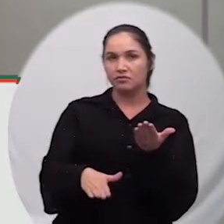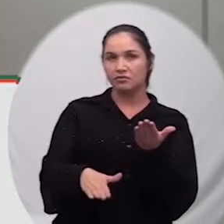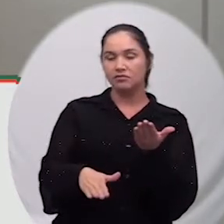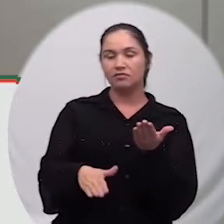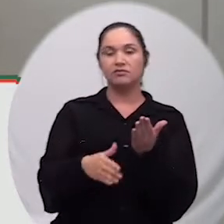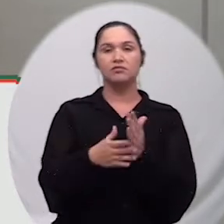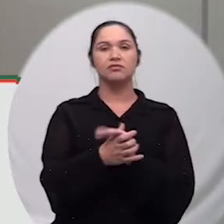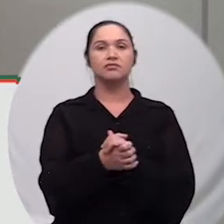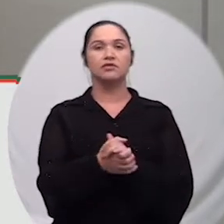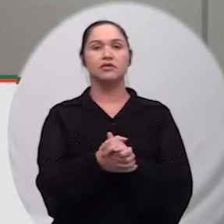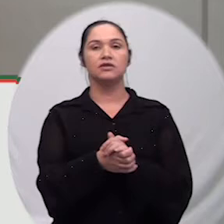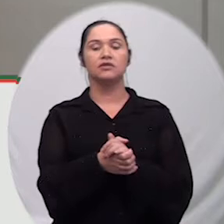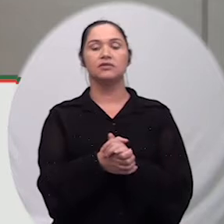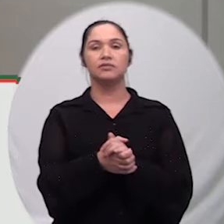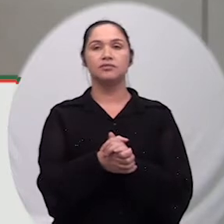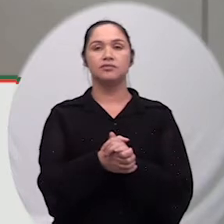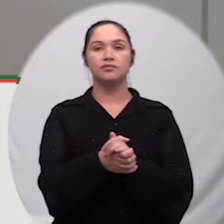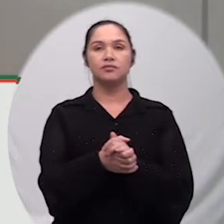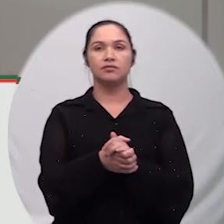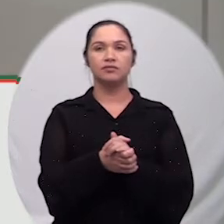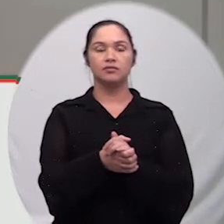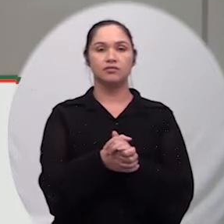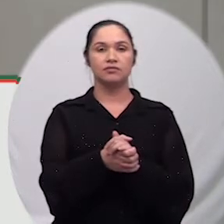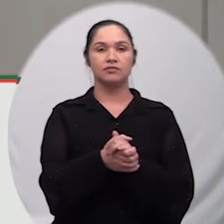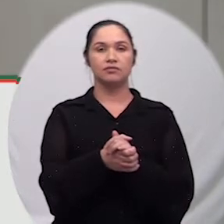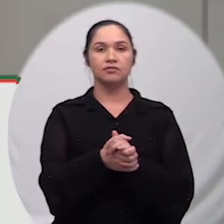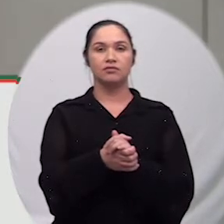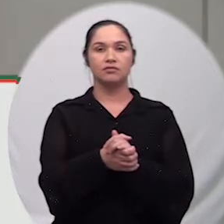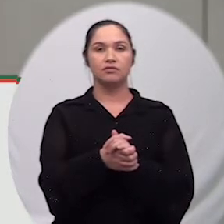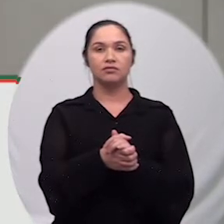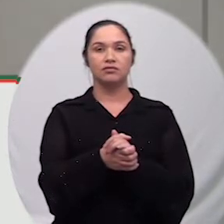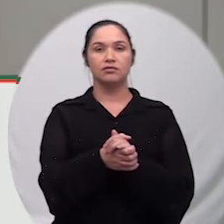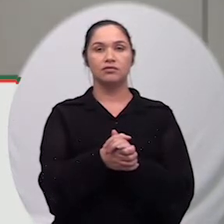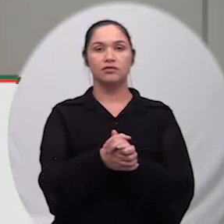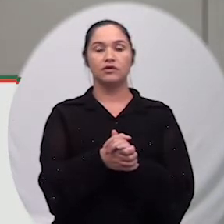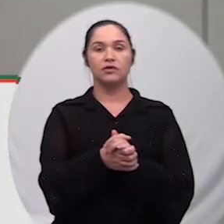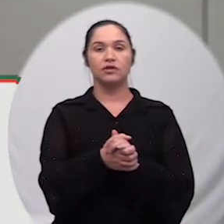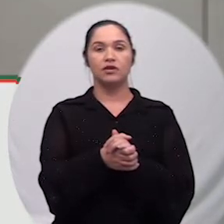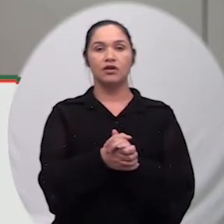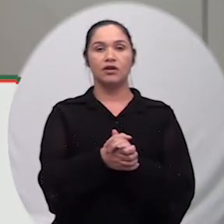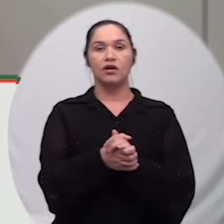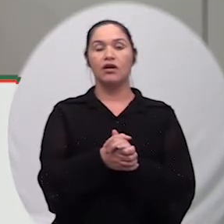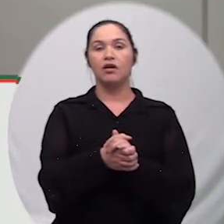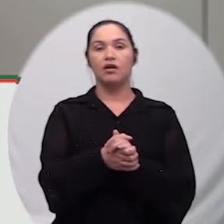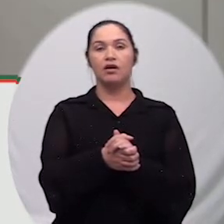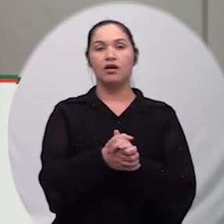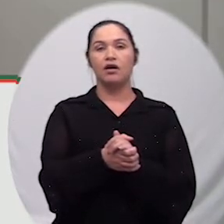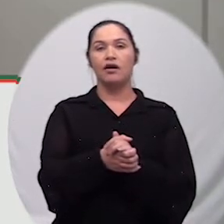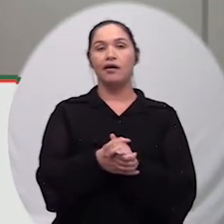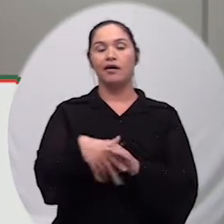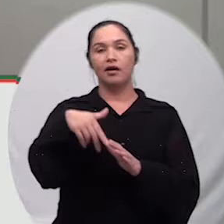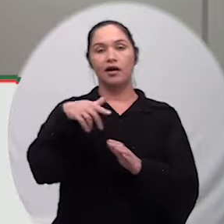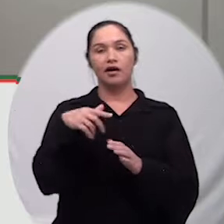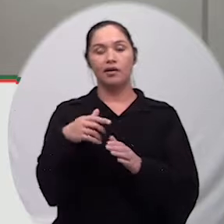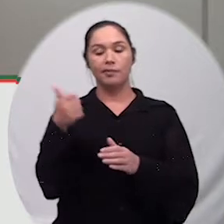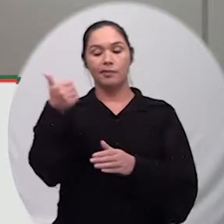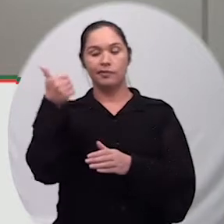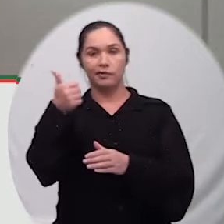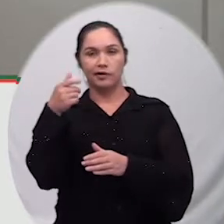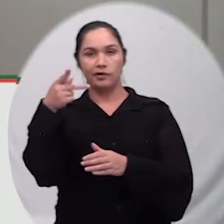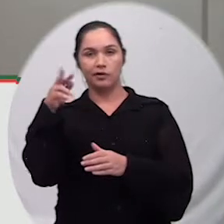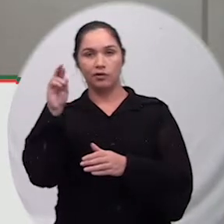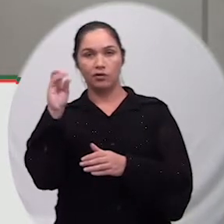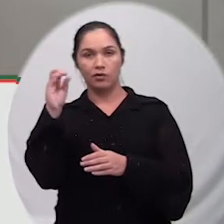600, simplesmente a primeira instância, que é o PROCON, não conseguiu receber nenhum tipo